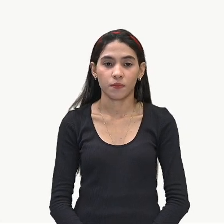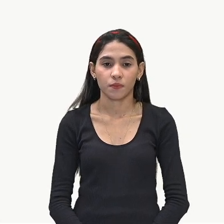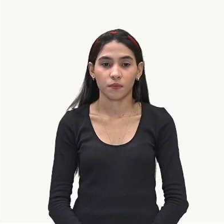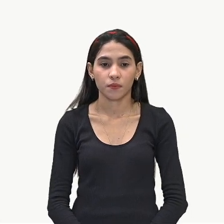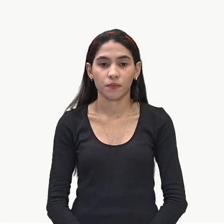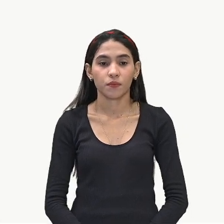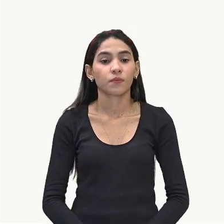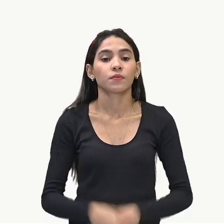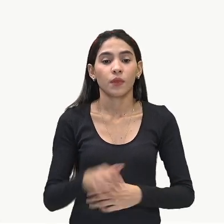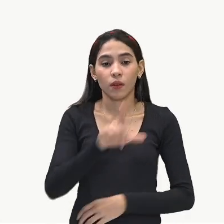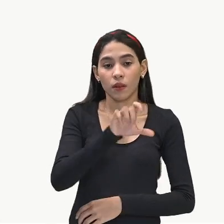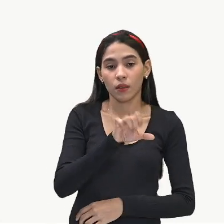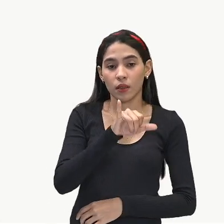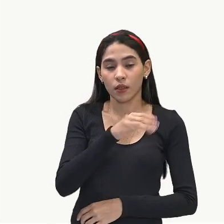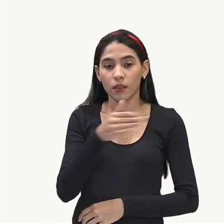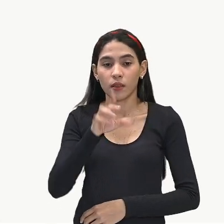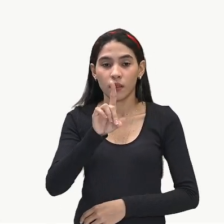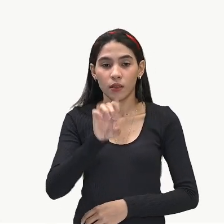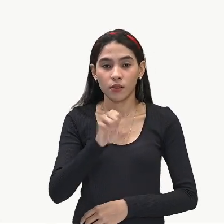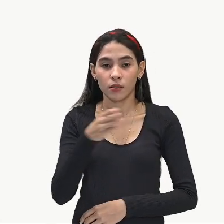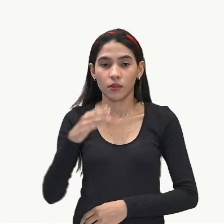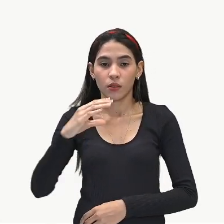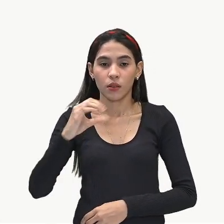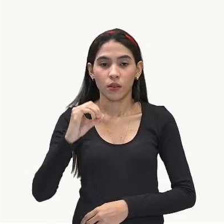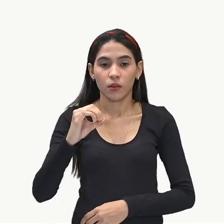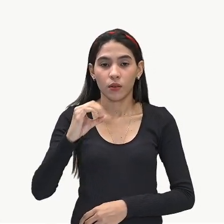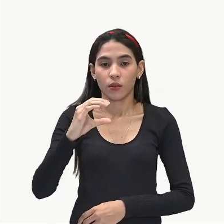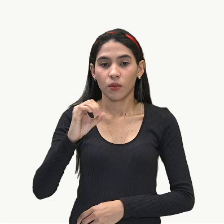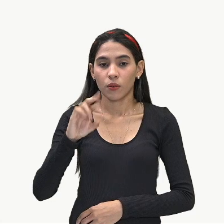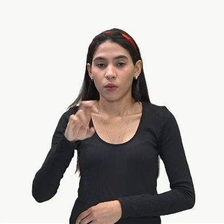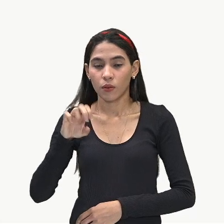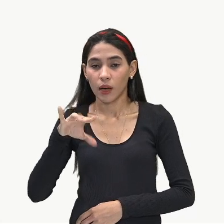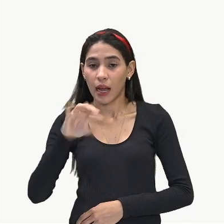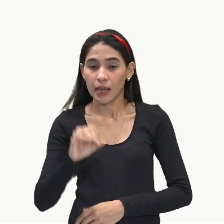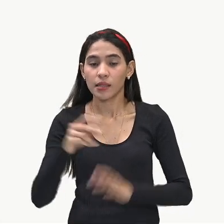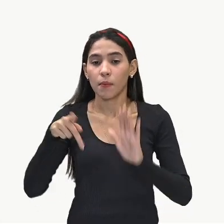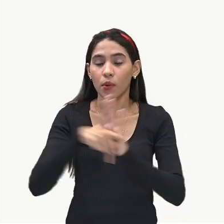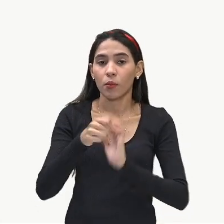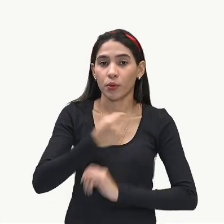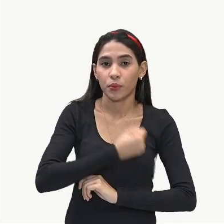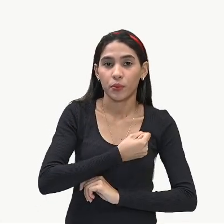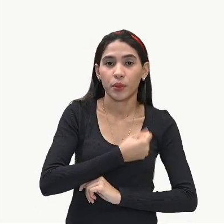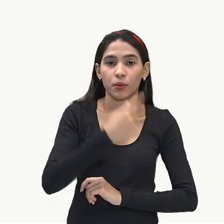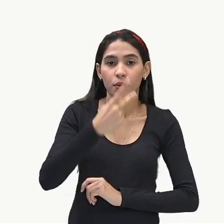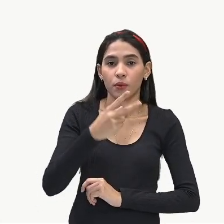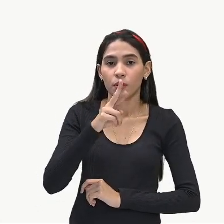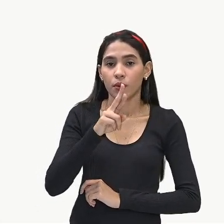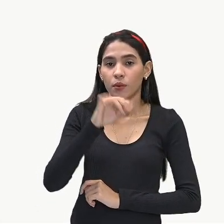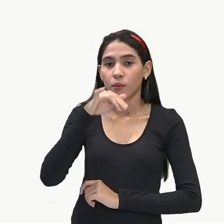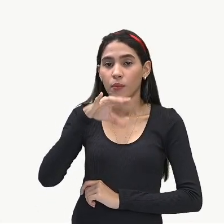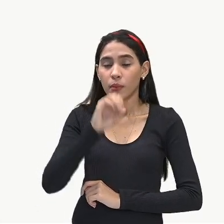Lei de ocorrência da sequência dos números primos. Então aqui eu já tenho que construir uma sequência em que todos